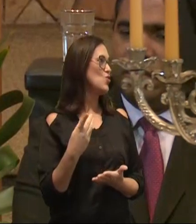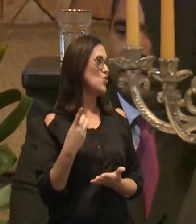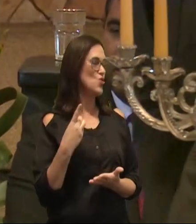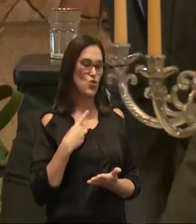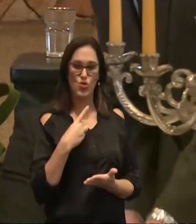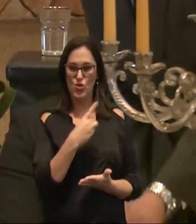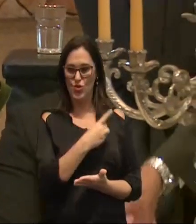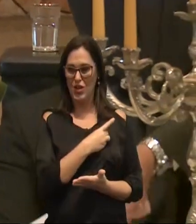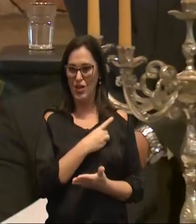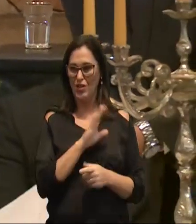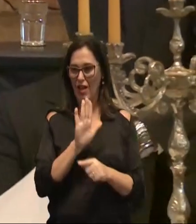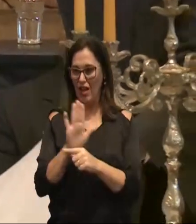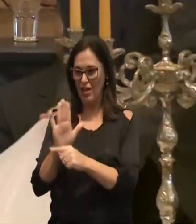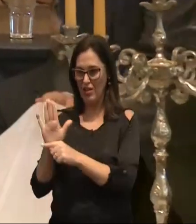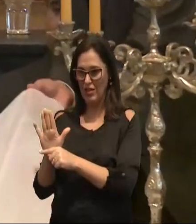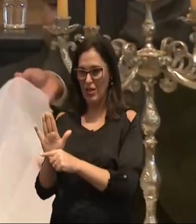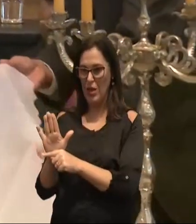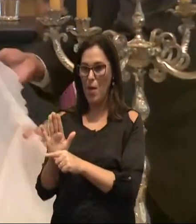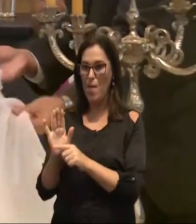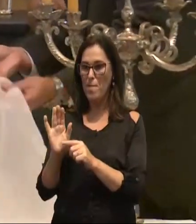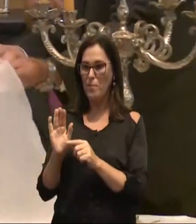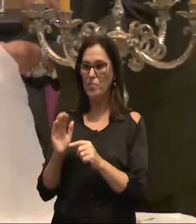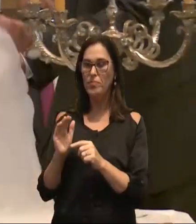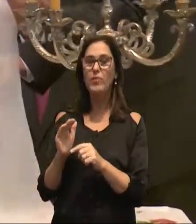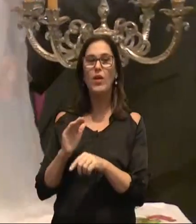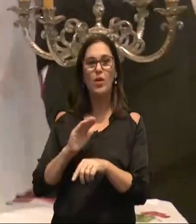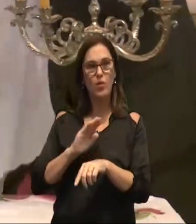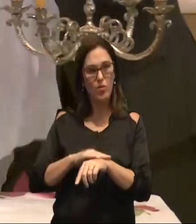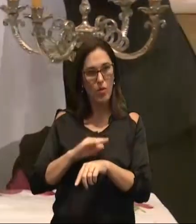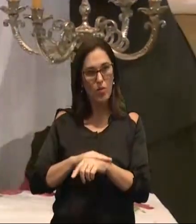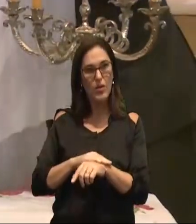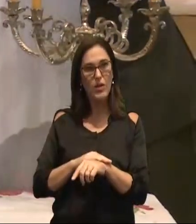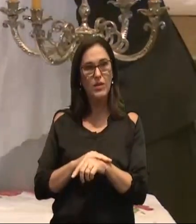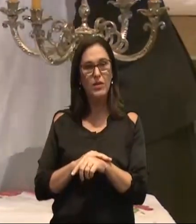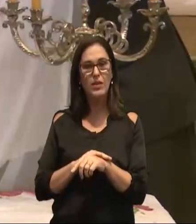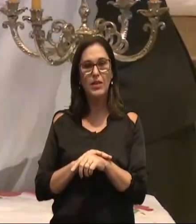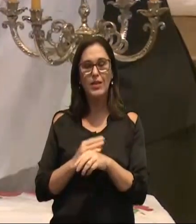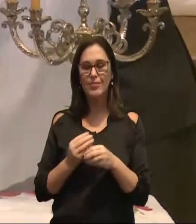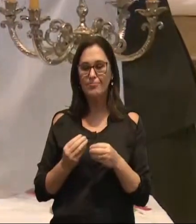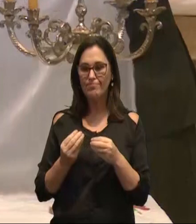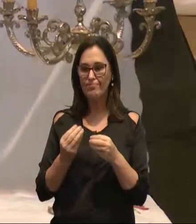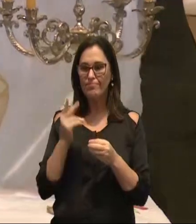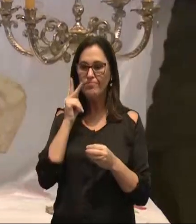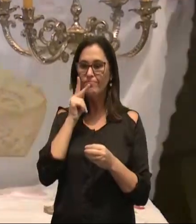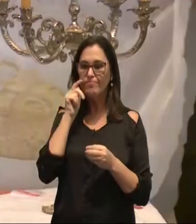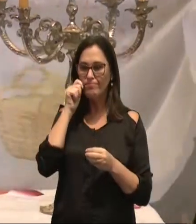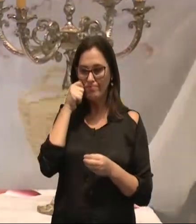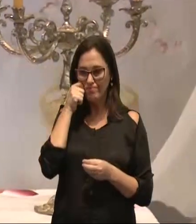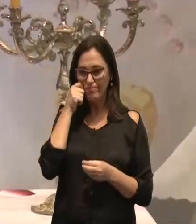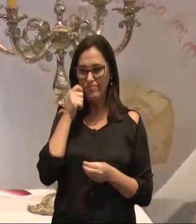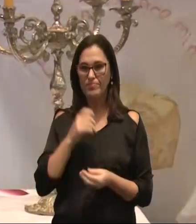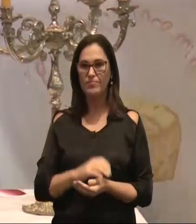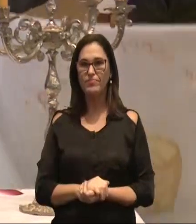ajudando, para que nós possamos estar procedendo com este momento da ministração da ceia do